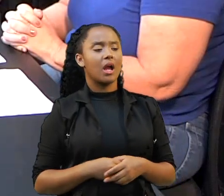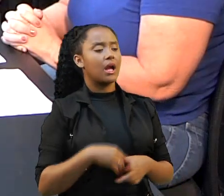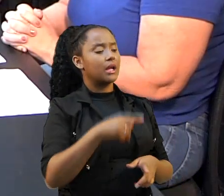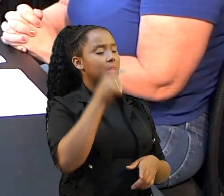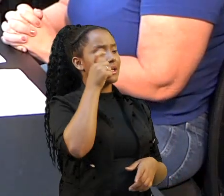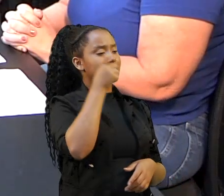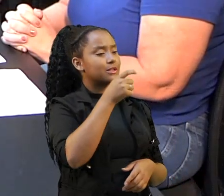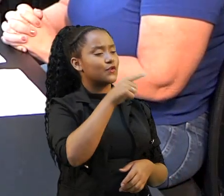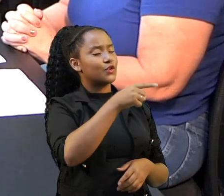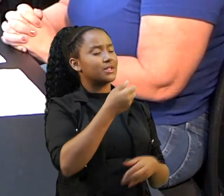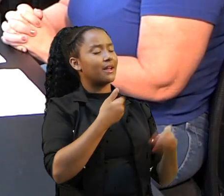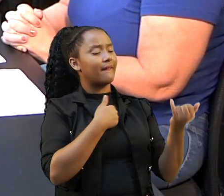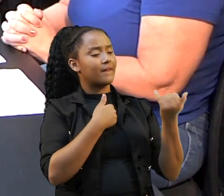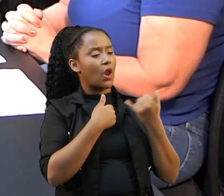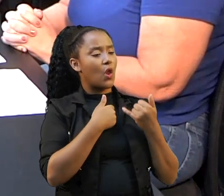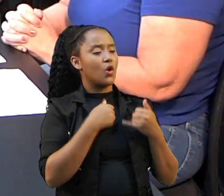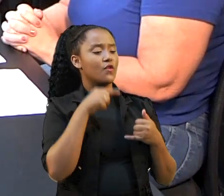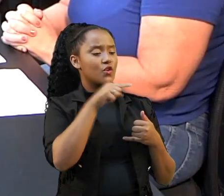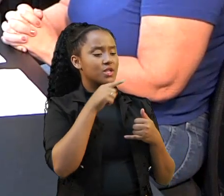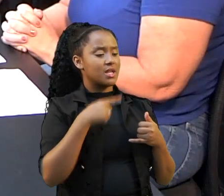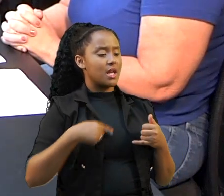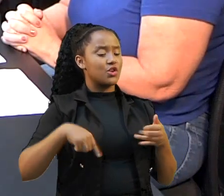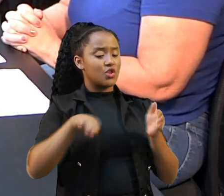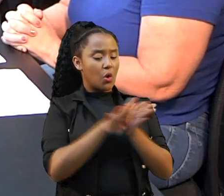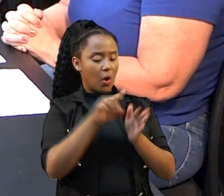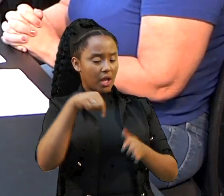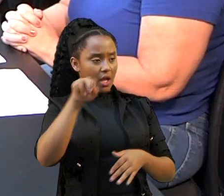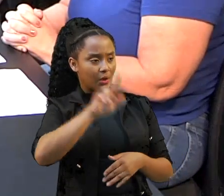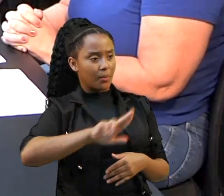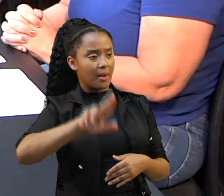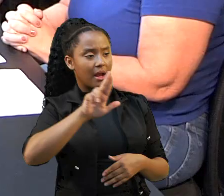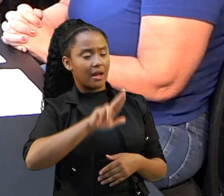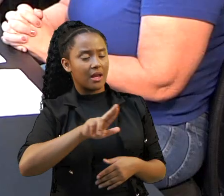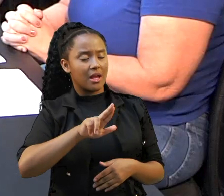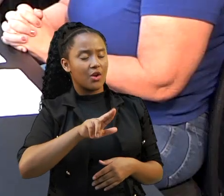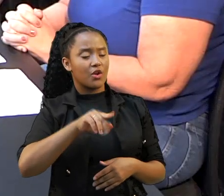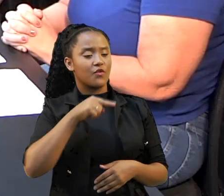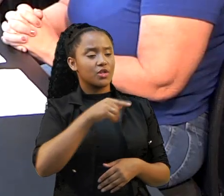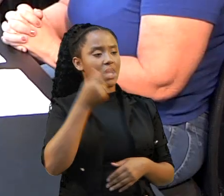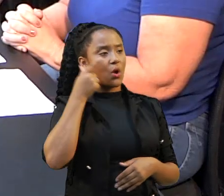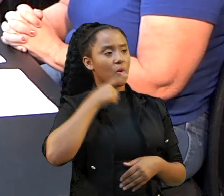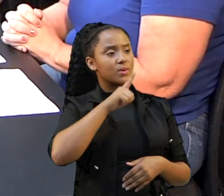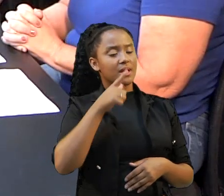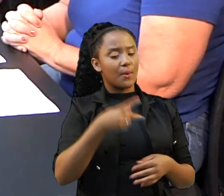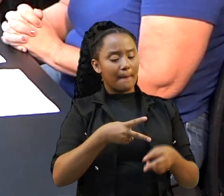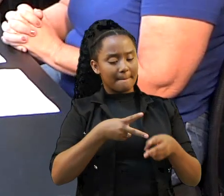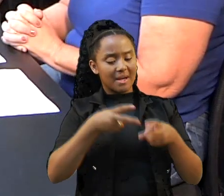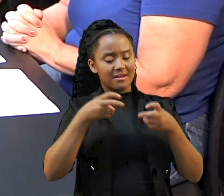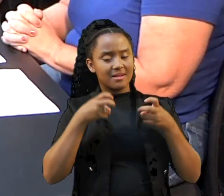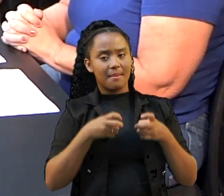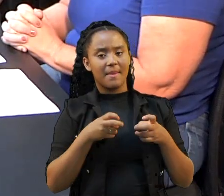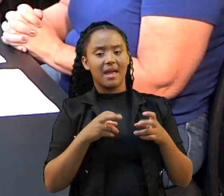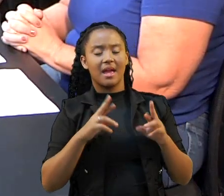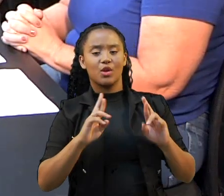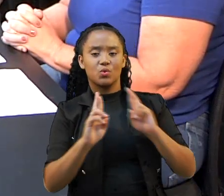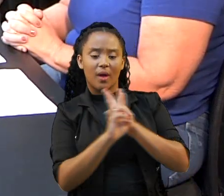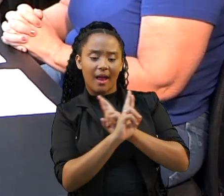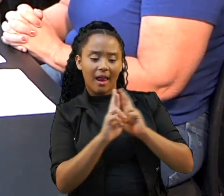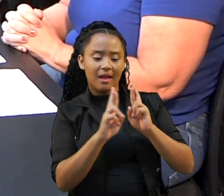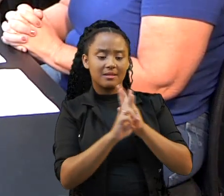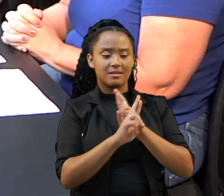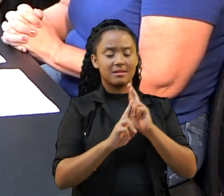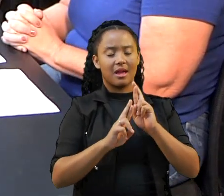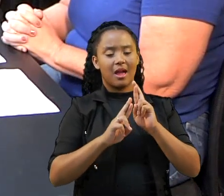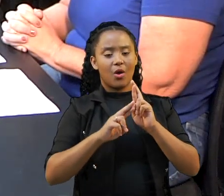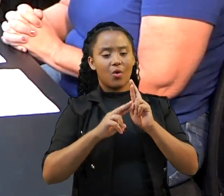que a sua chegada aqui fez com que você identificasse essa sua relação, essa sua necessidade